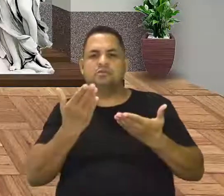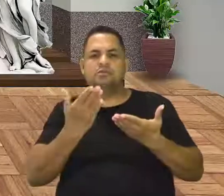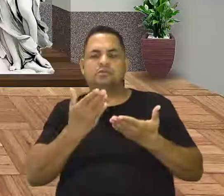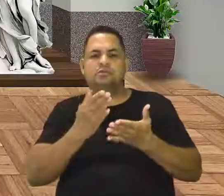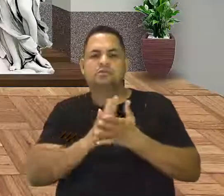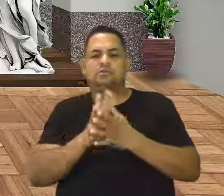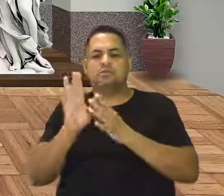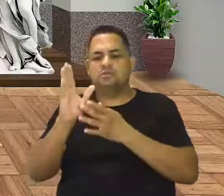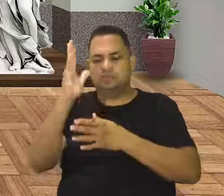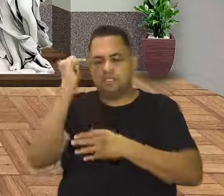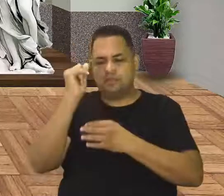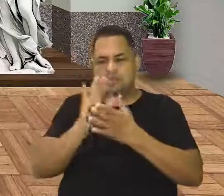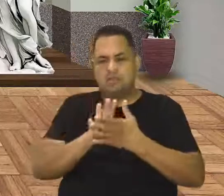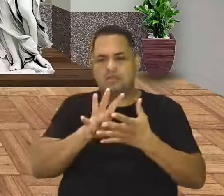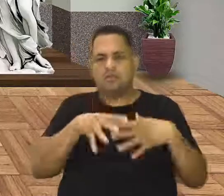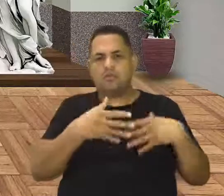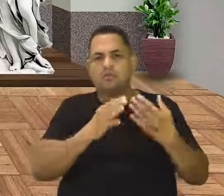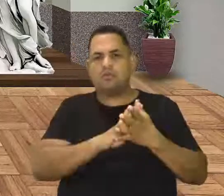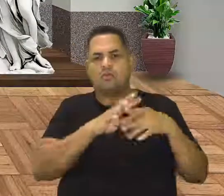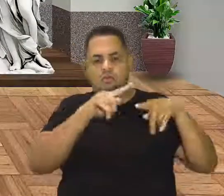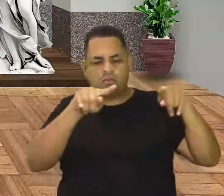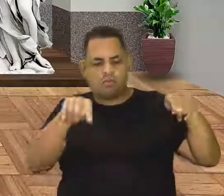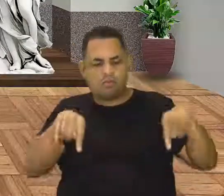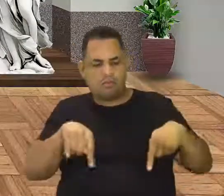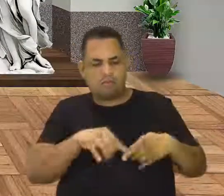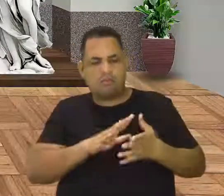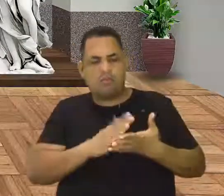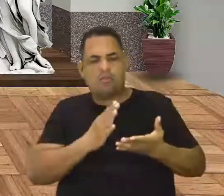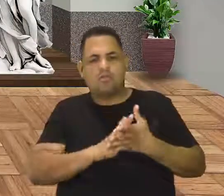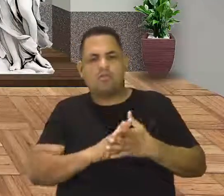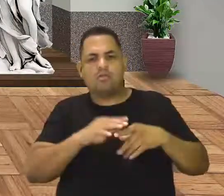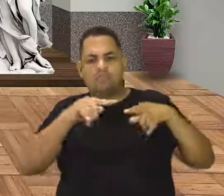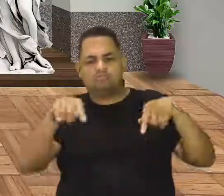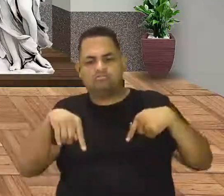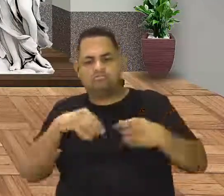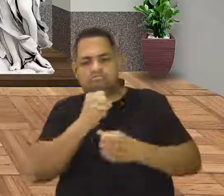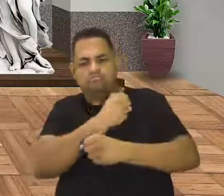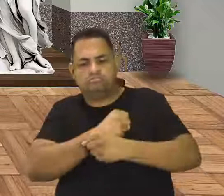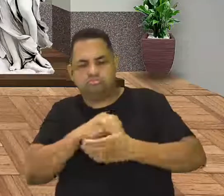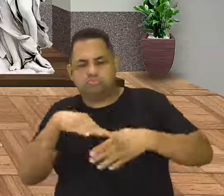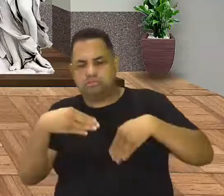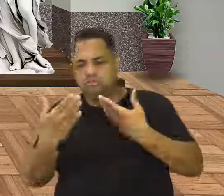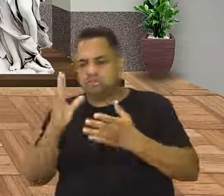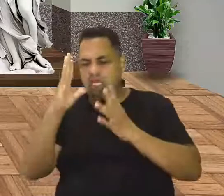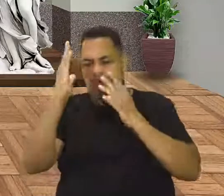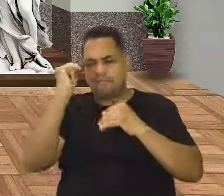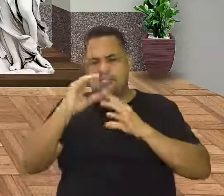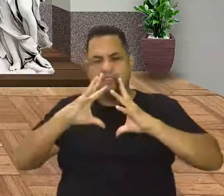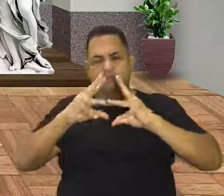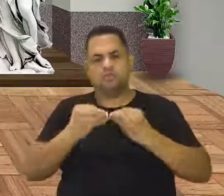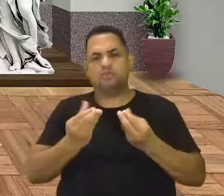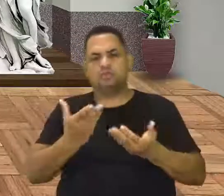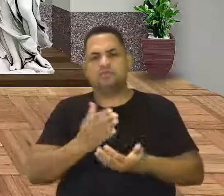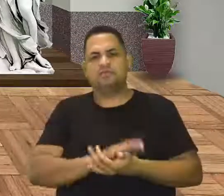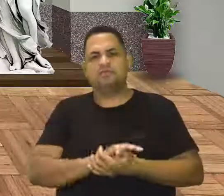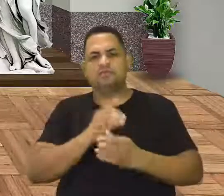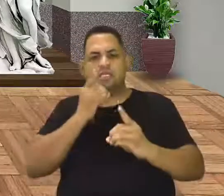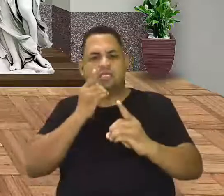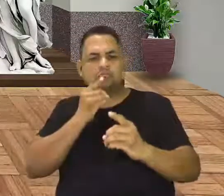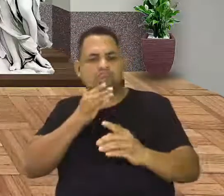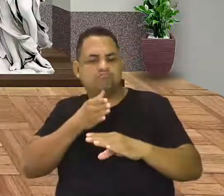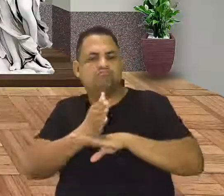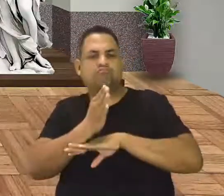local lista Tava claro quarto que era Sabe aquela cozinha e tudo para o duro e aí que não foi à noite os cara